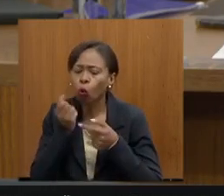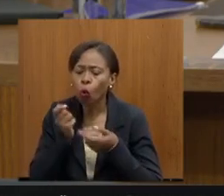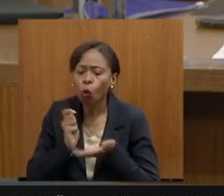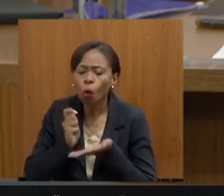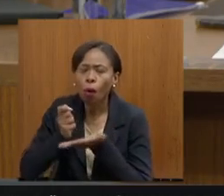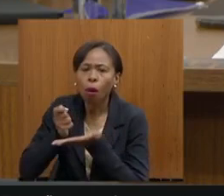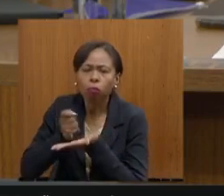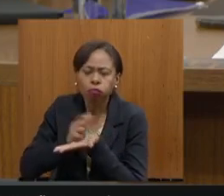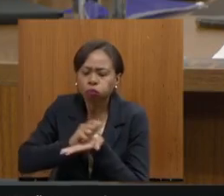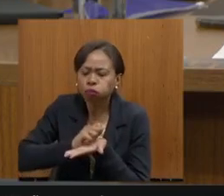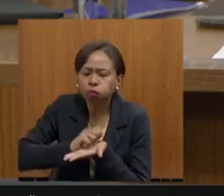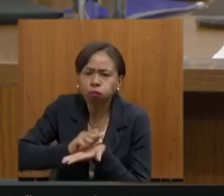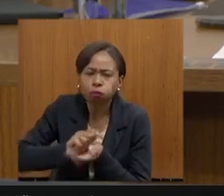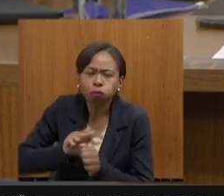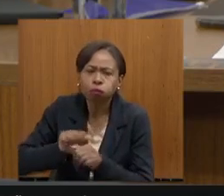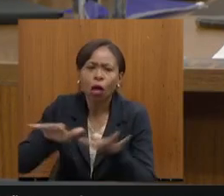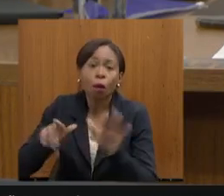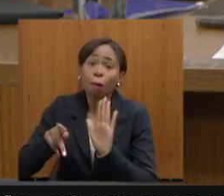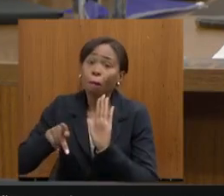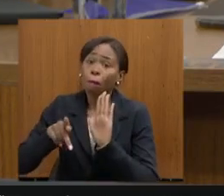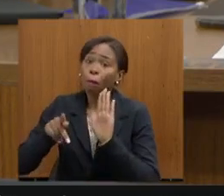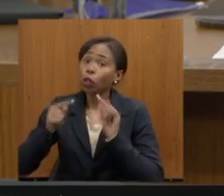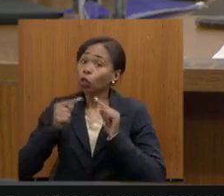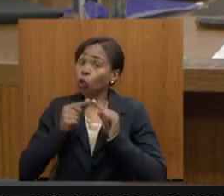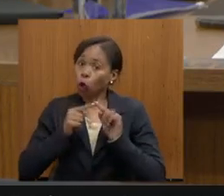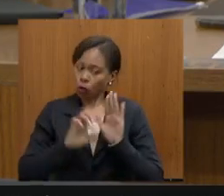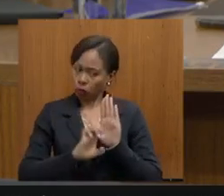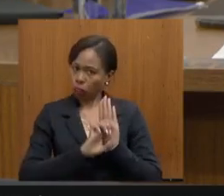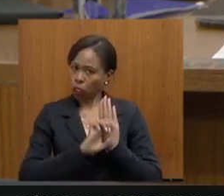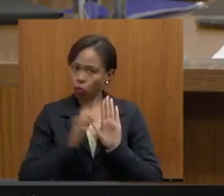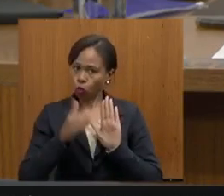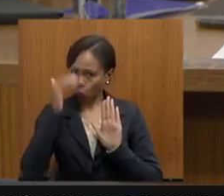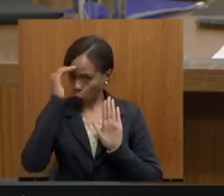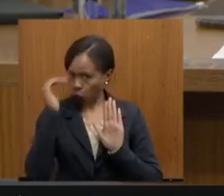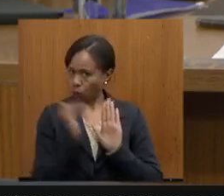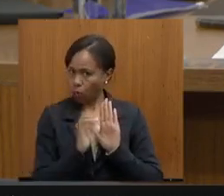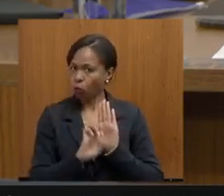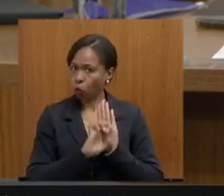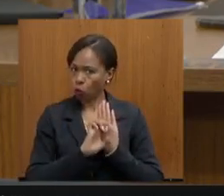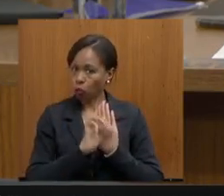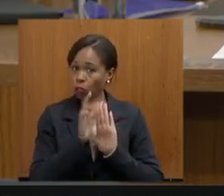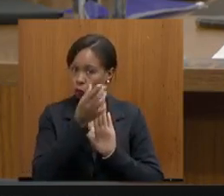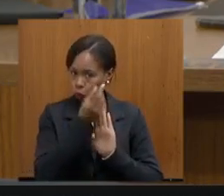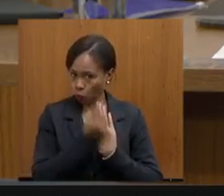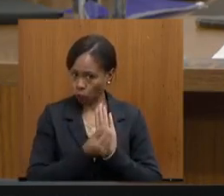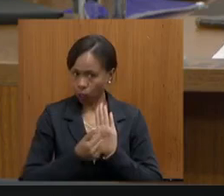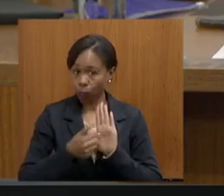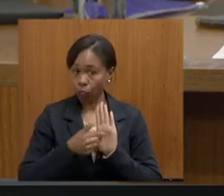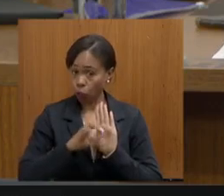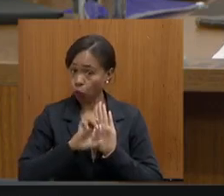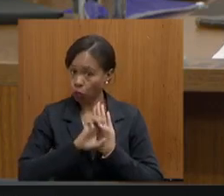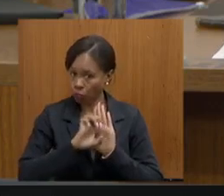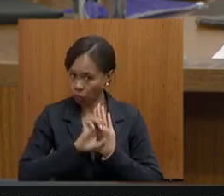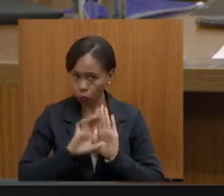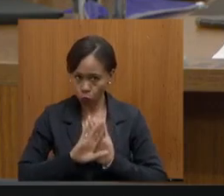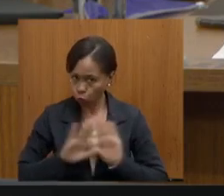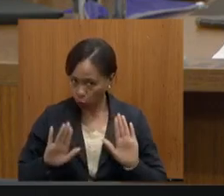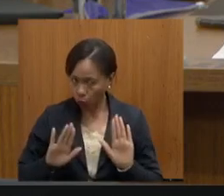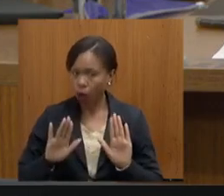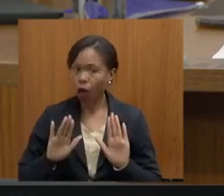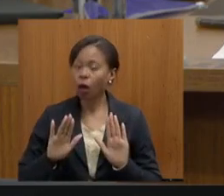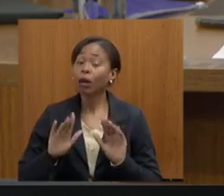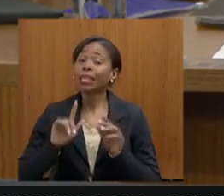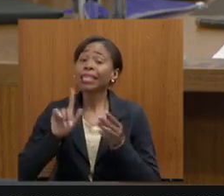estatutário nenhum centavo a mais do que o que está autorizado no orçamento no estatuto perdão é e o